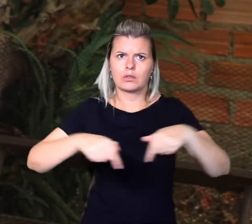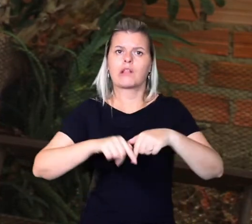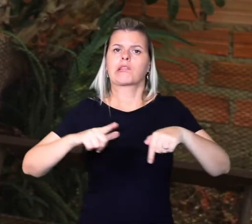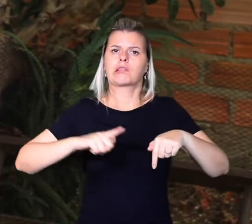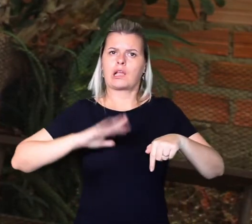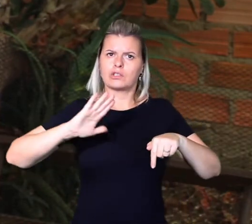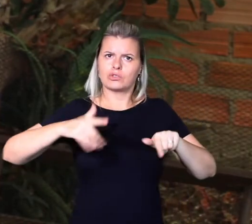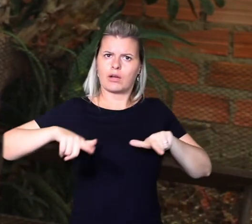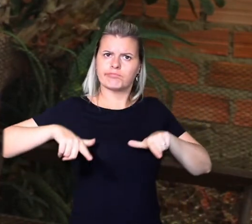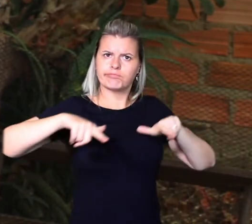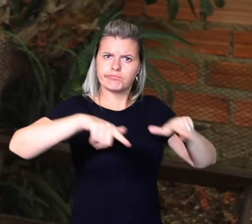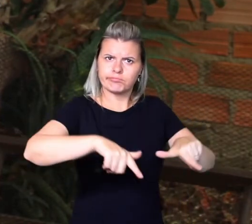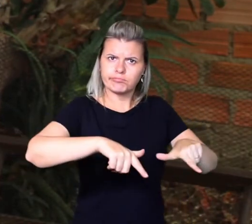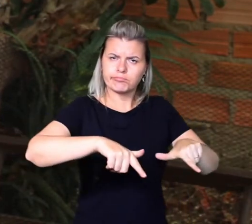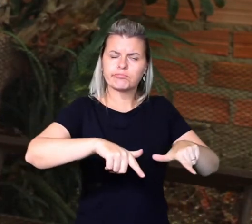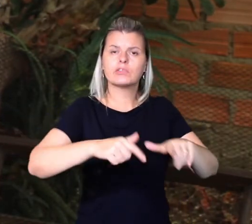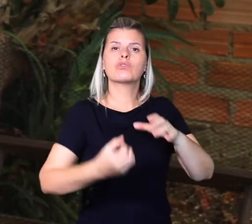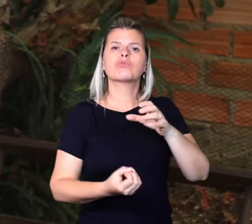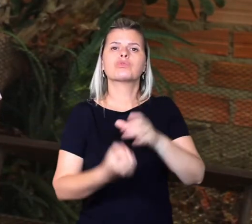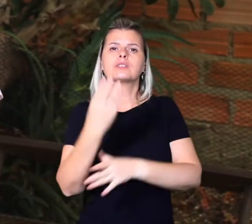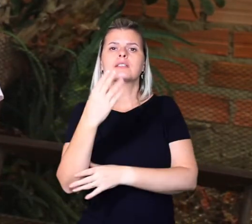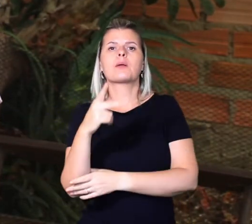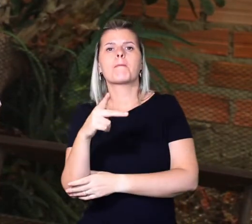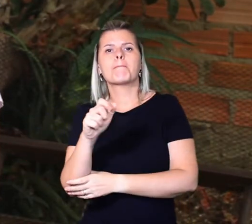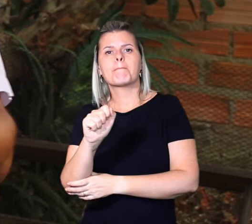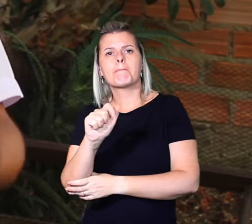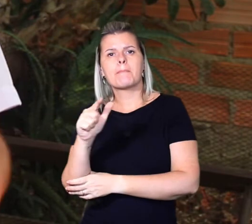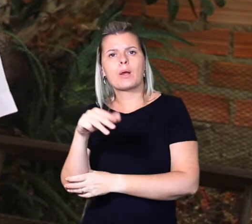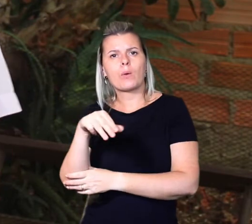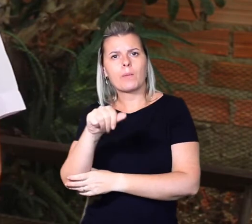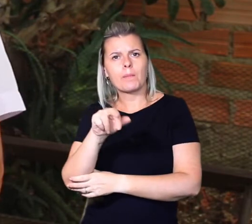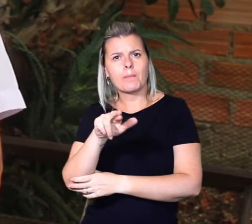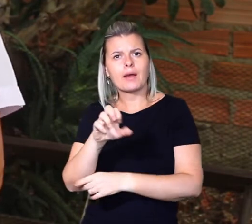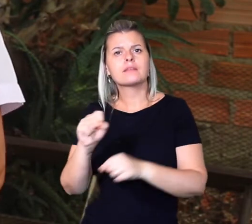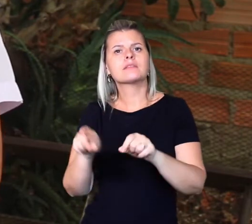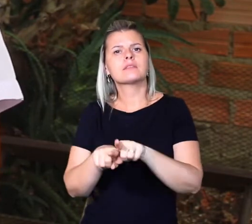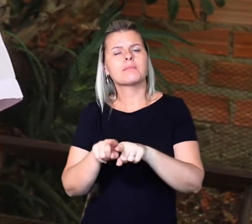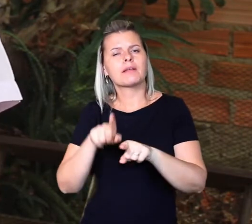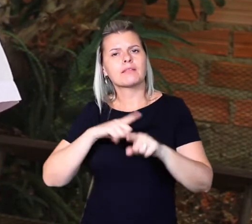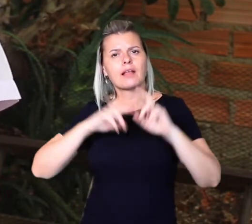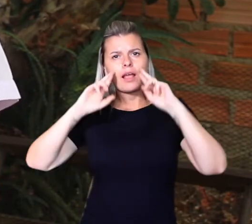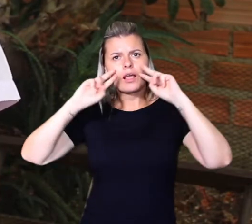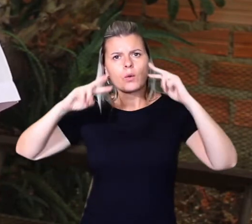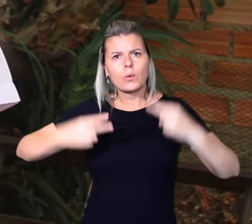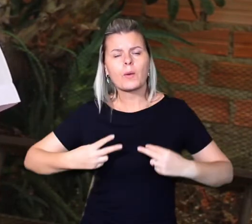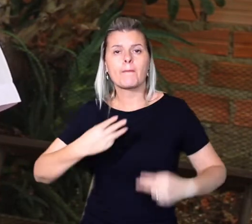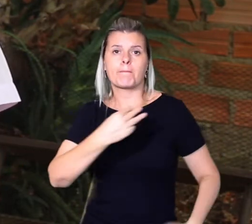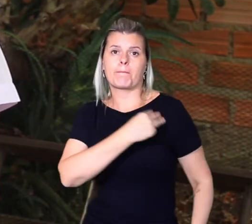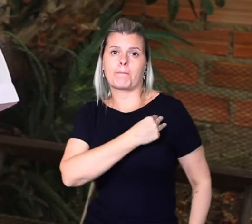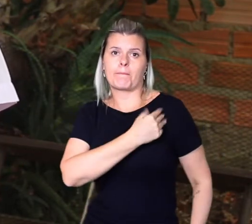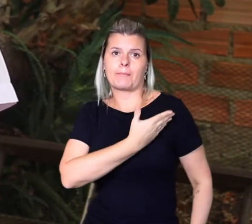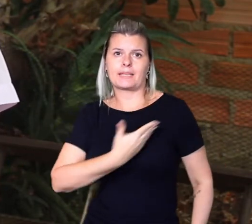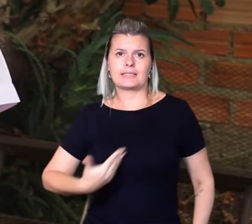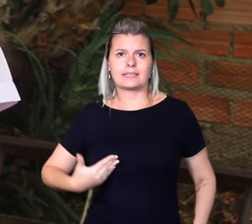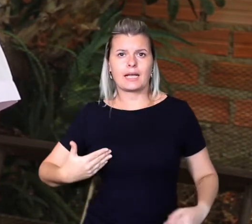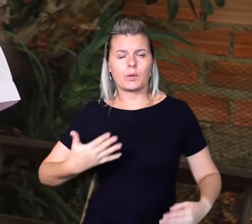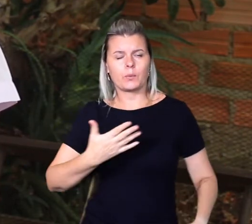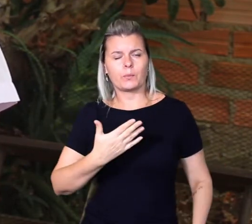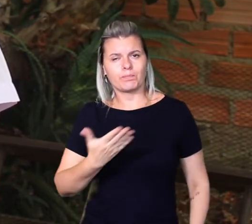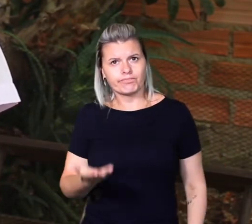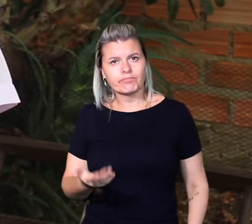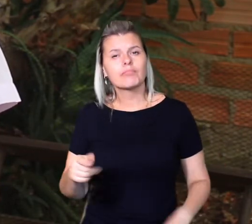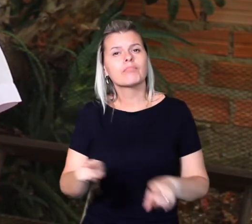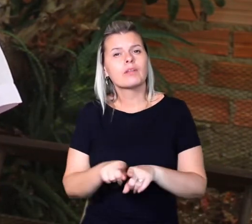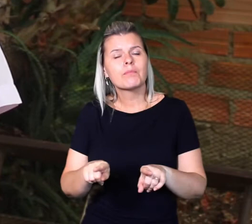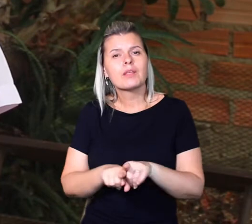comunidades, a Fundação Cultural Palmares, ela tem um reconhecimento do Ministério Público, ela tem um reconhecimento